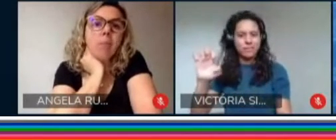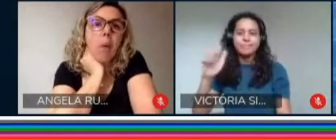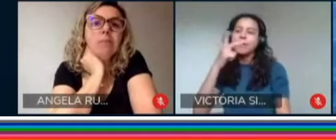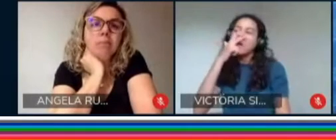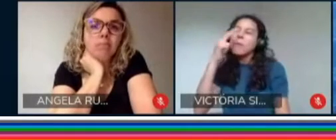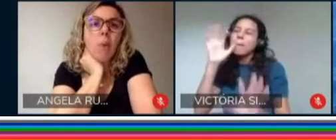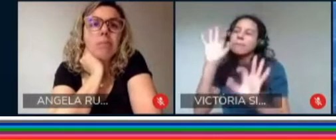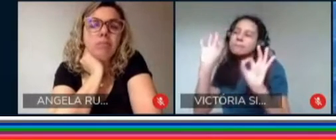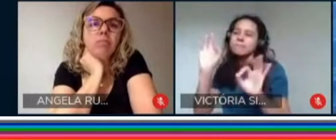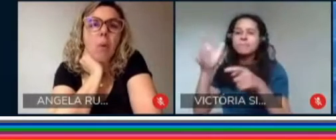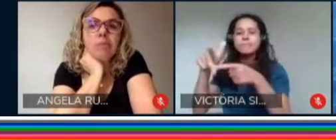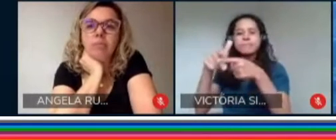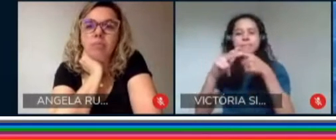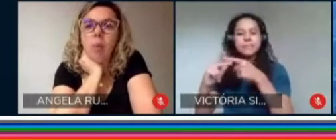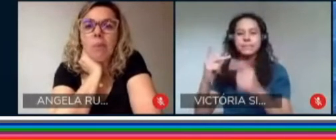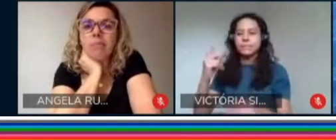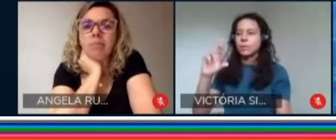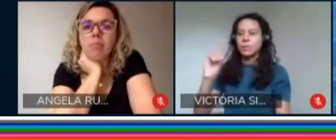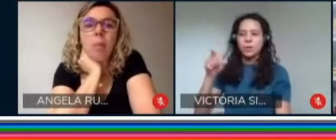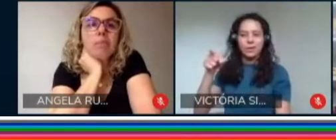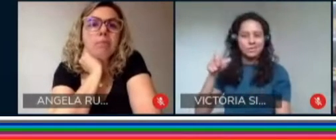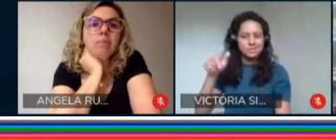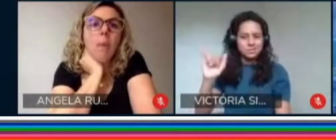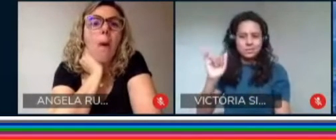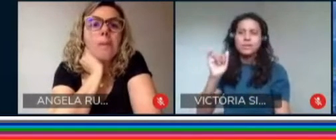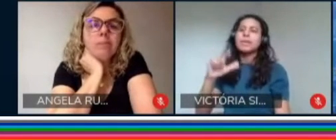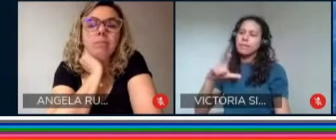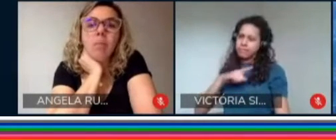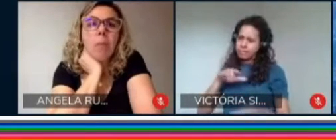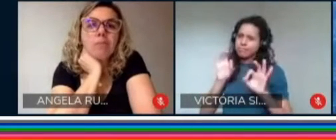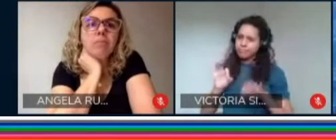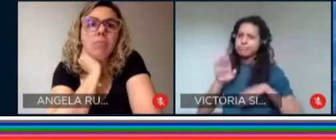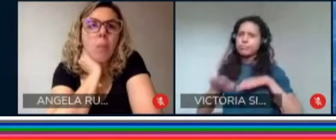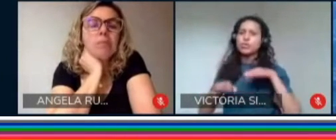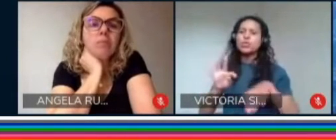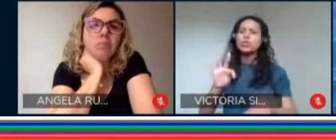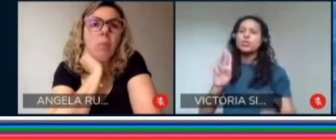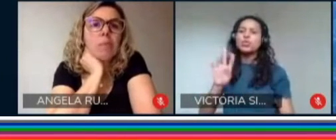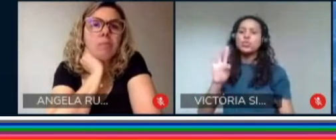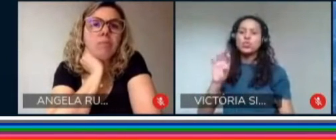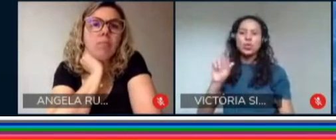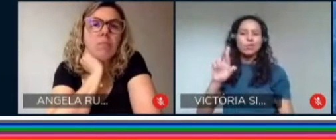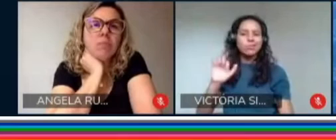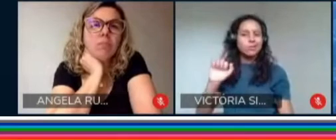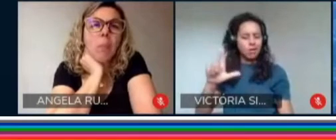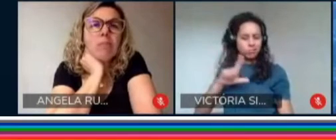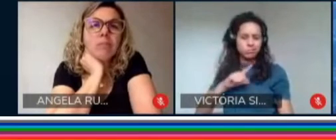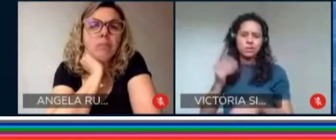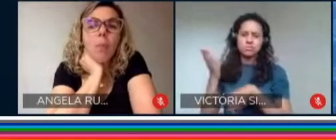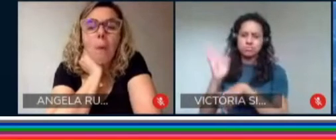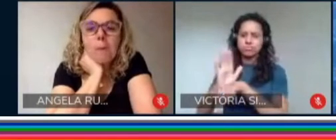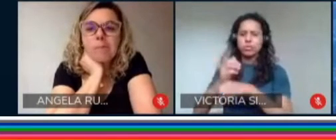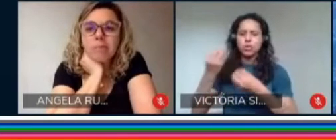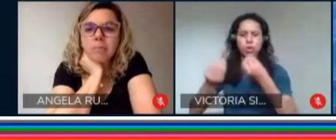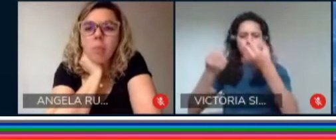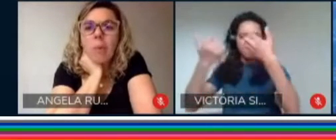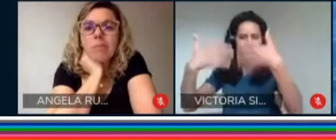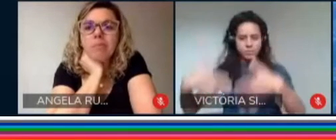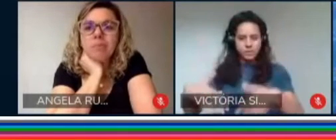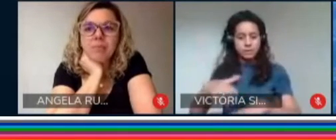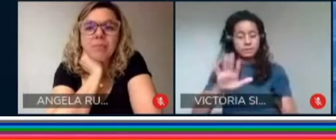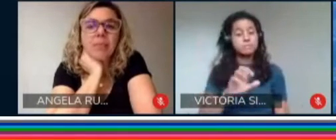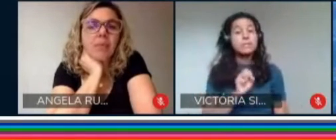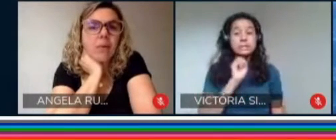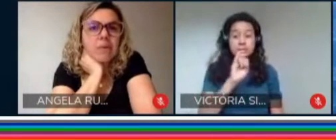existe tutorial para isso também, né. Como sempre, se necessário, configure o proxy URGS ou faça o login CAF